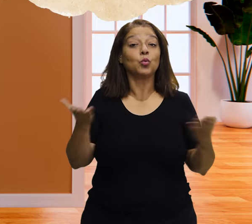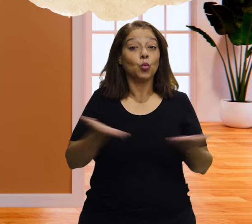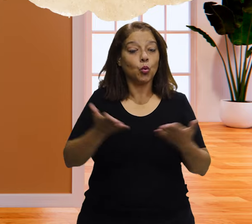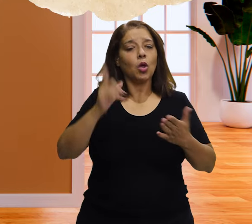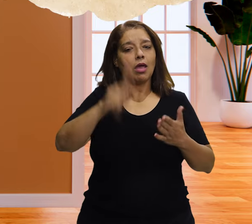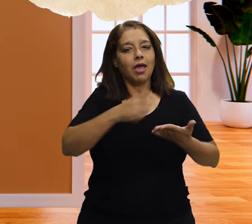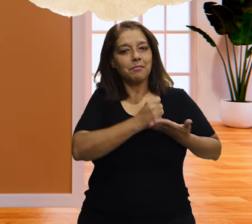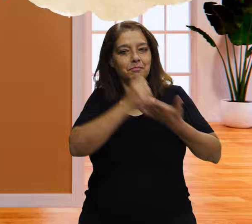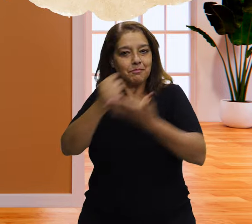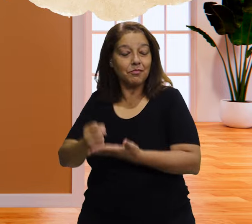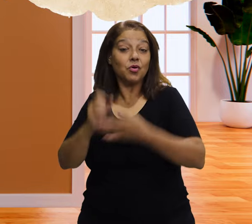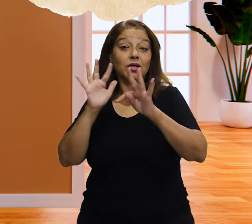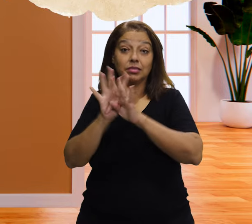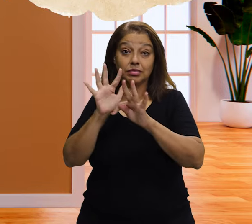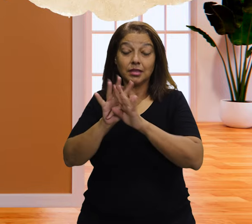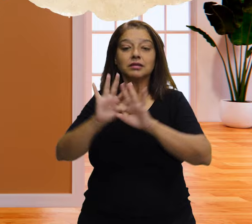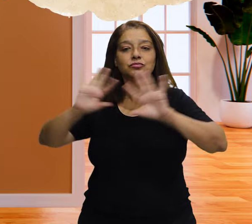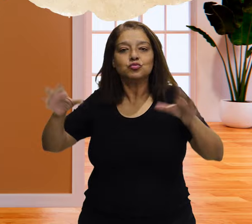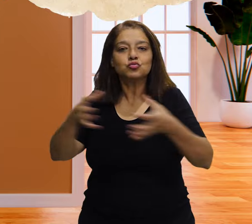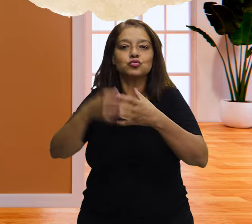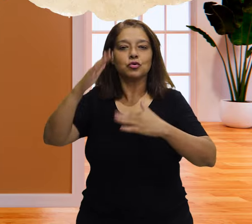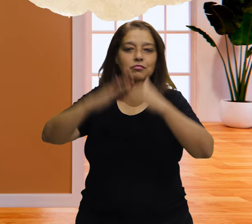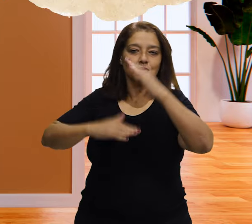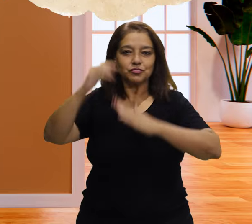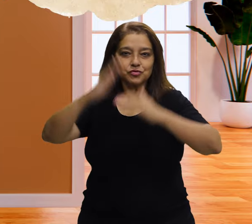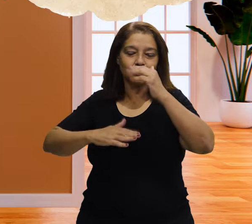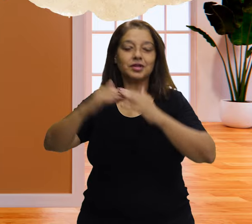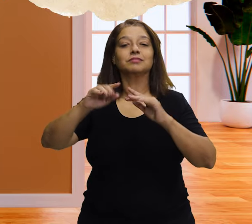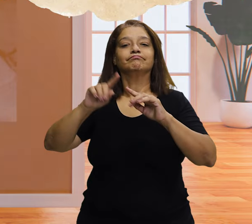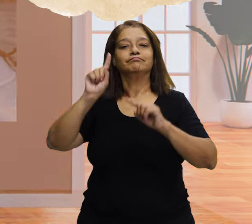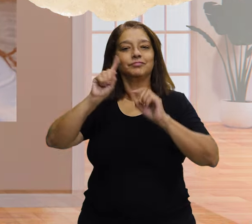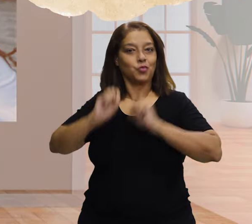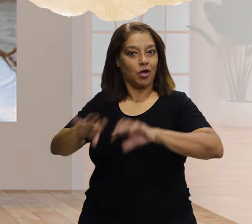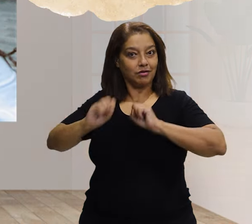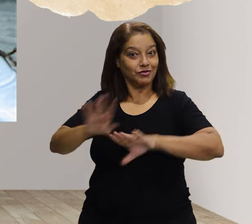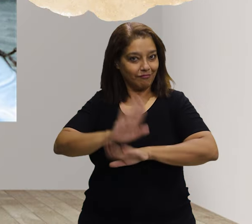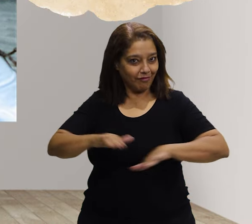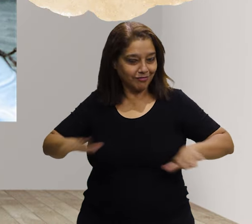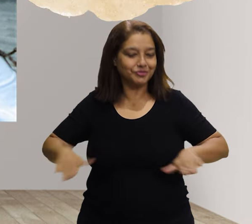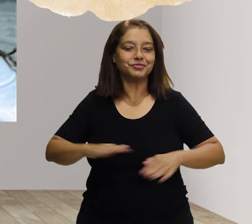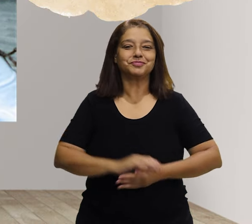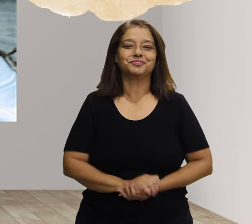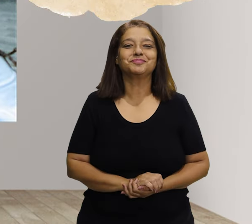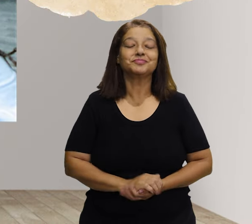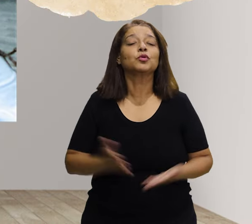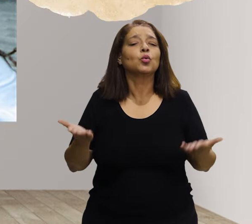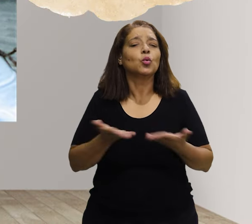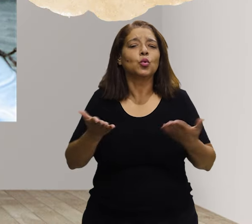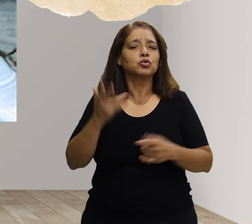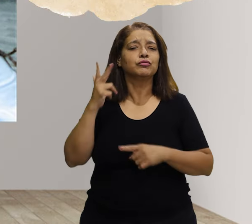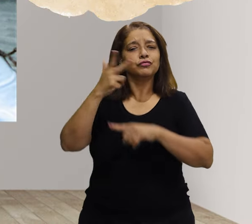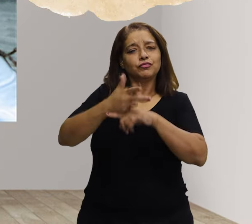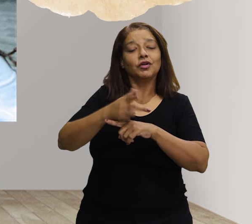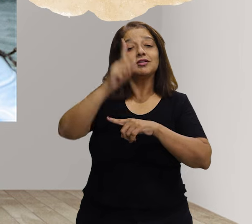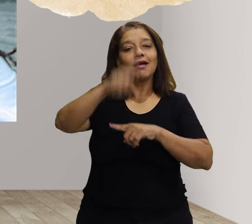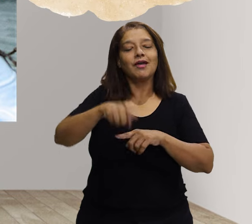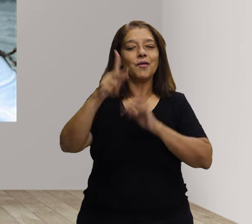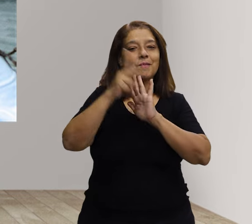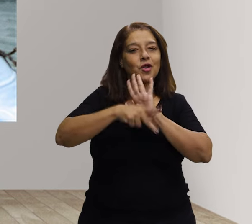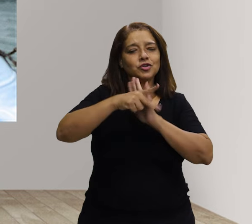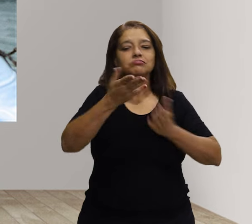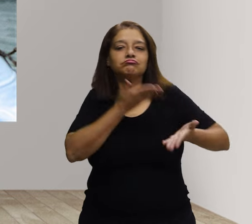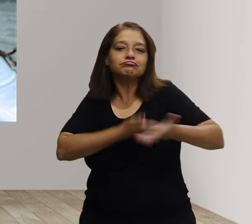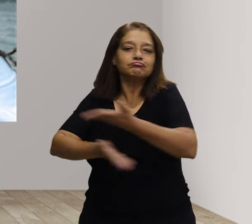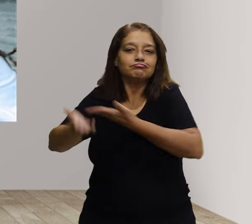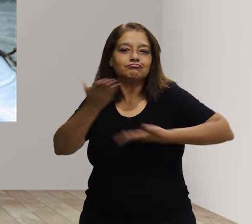técnico professor da equipe de educação infantil da CREJ Arbajane. Neste vídeo do projeto Compartilhas na Educação